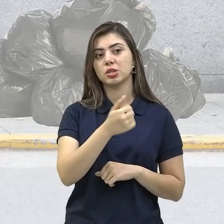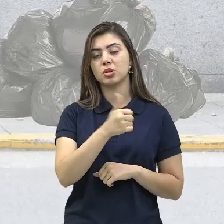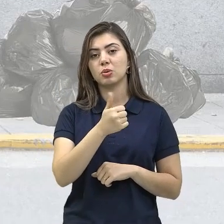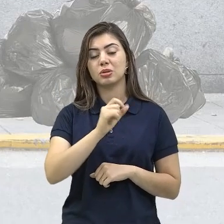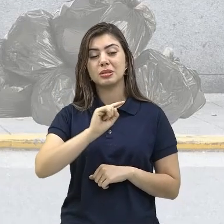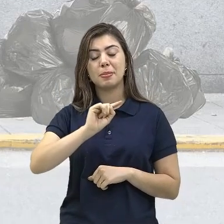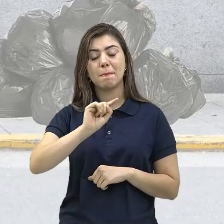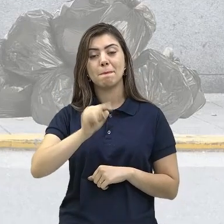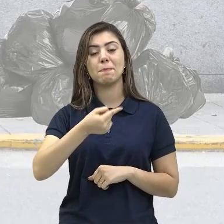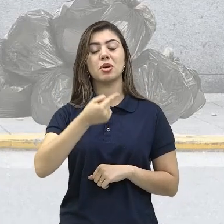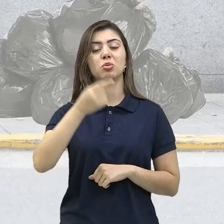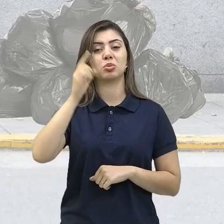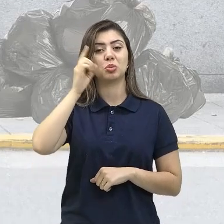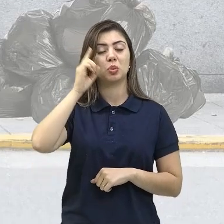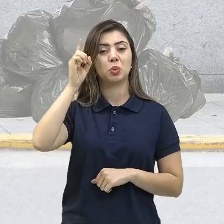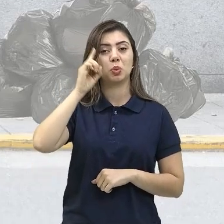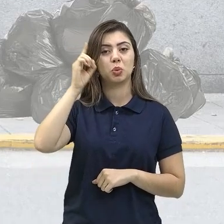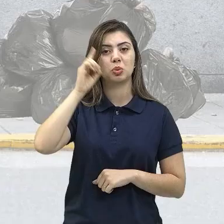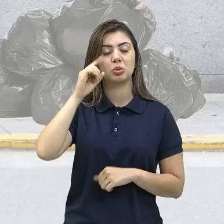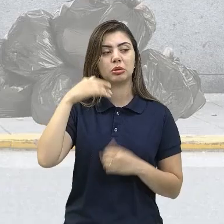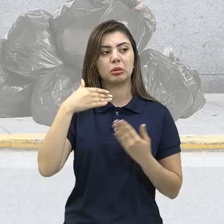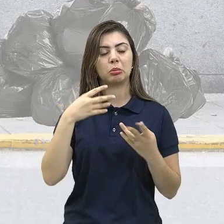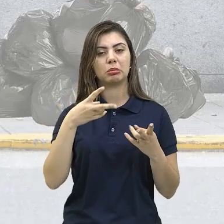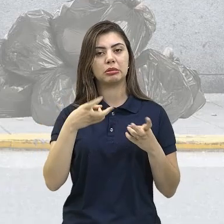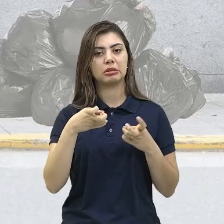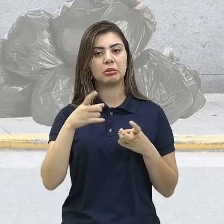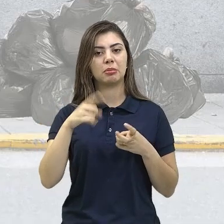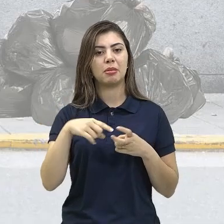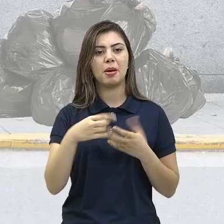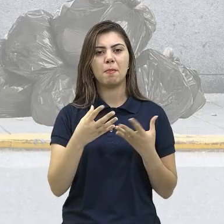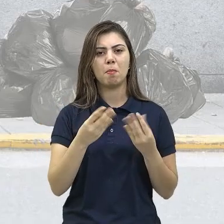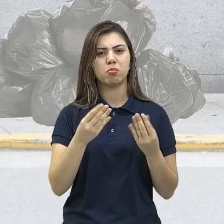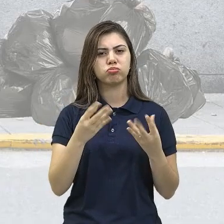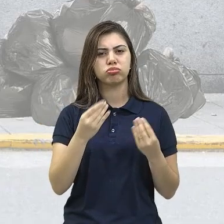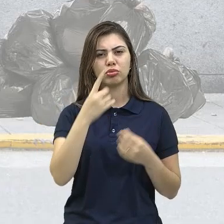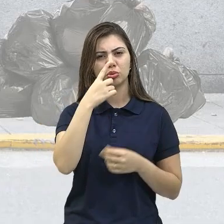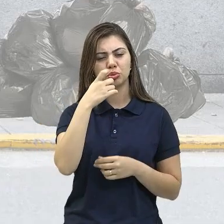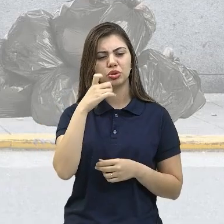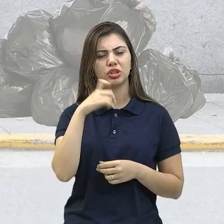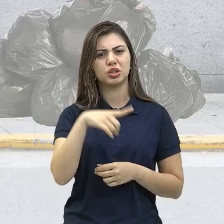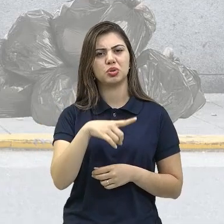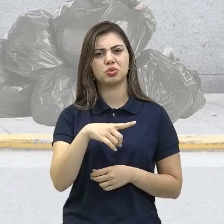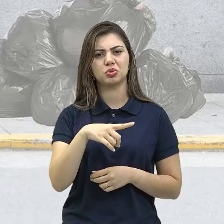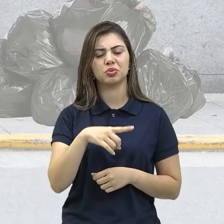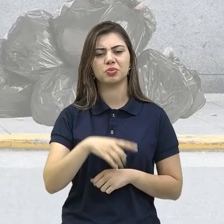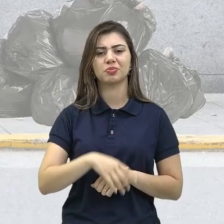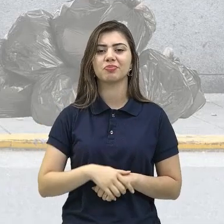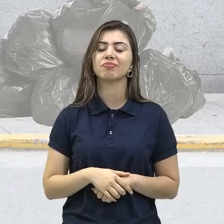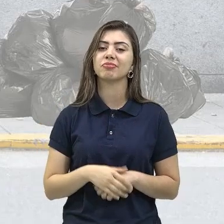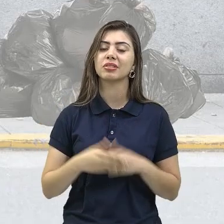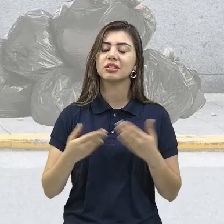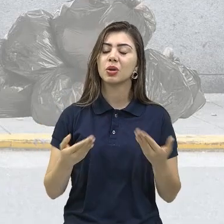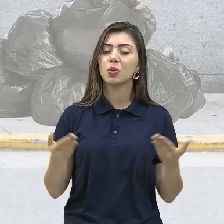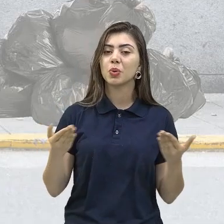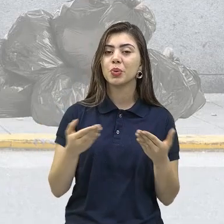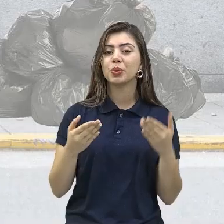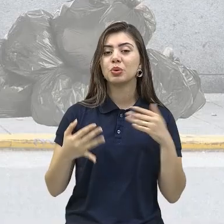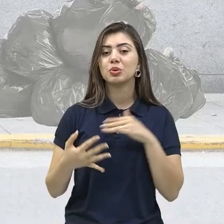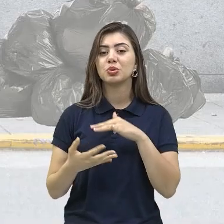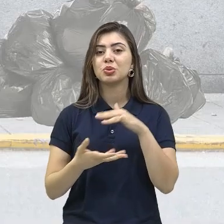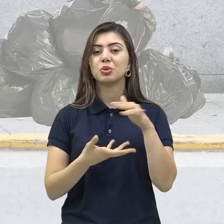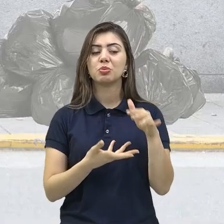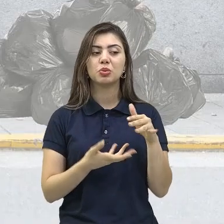é uma grande quantidade de lixo por dia sendo gerado. E a gente vive em um mundo que consome muito